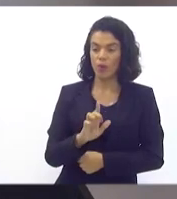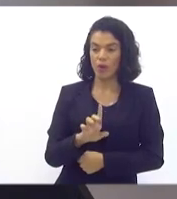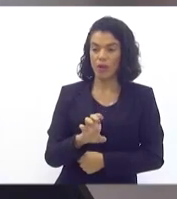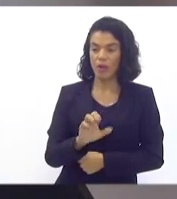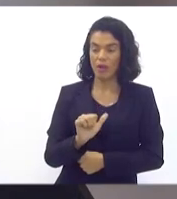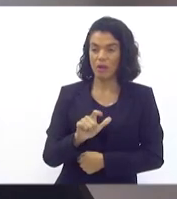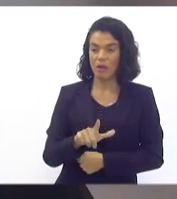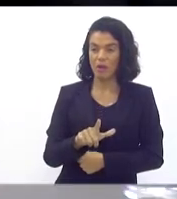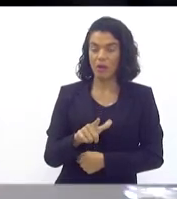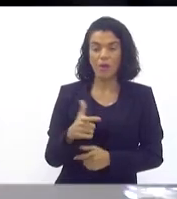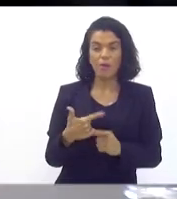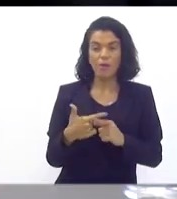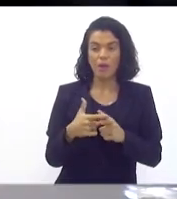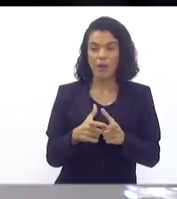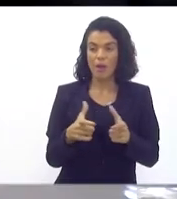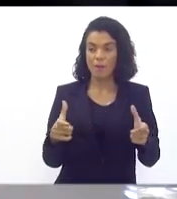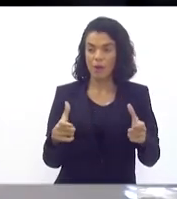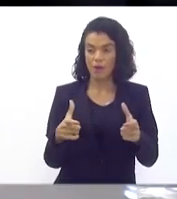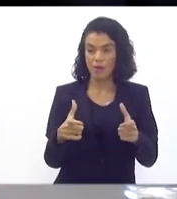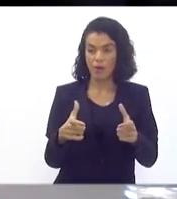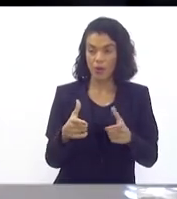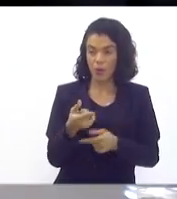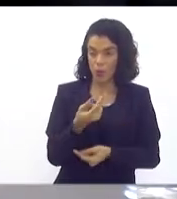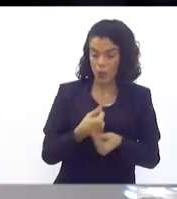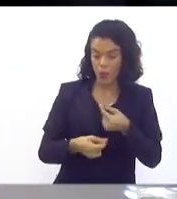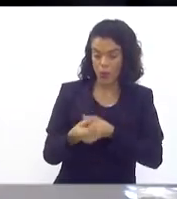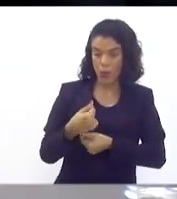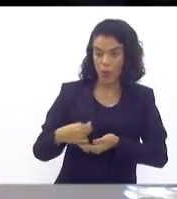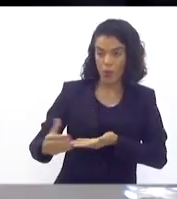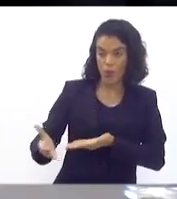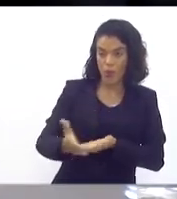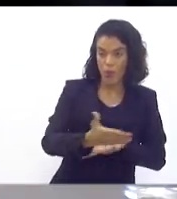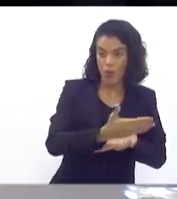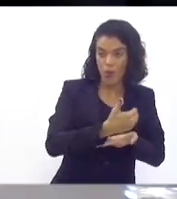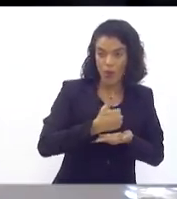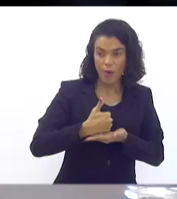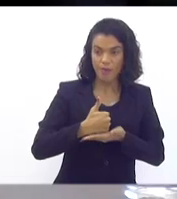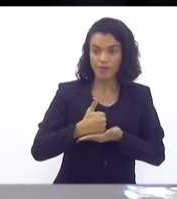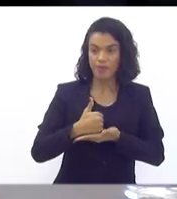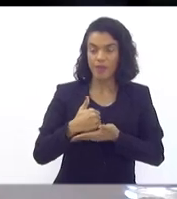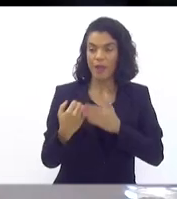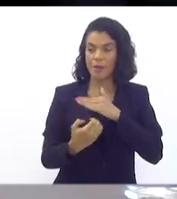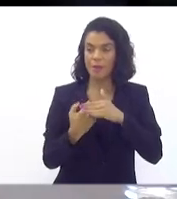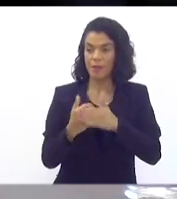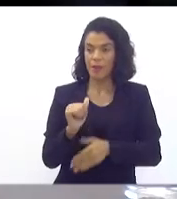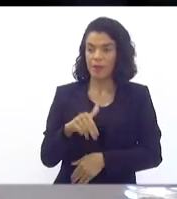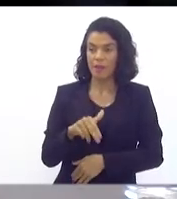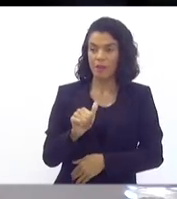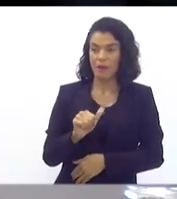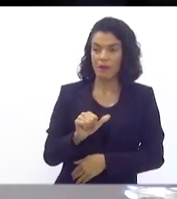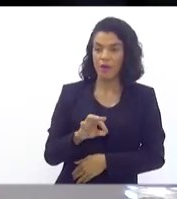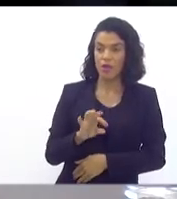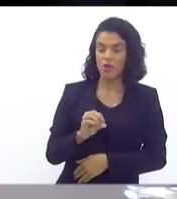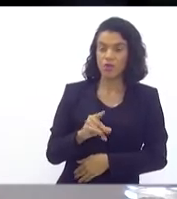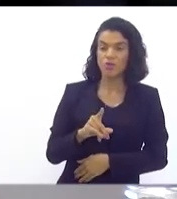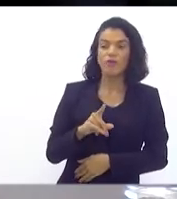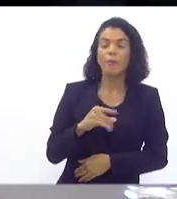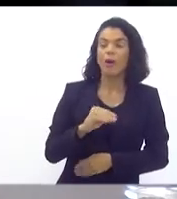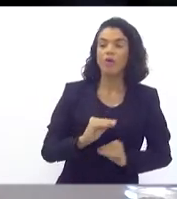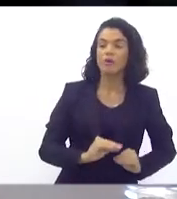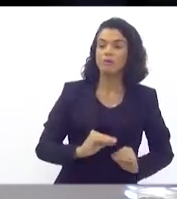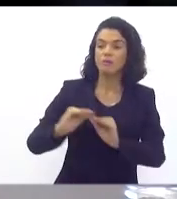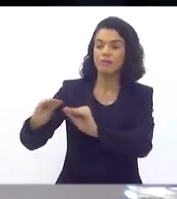porque a maioria do lucro da empresa dados foi para o exterior